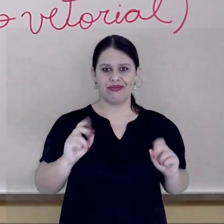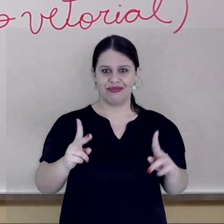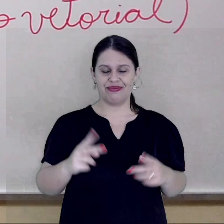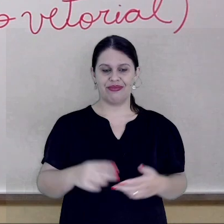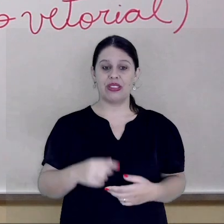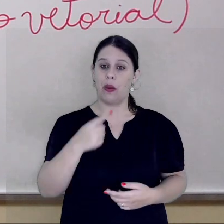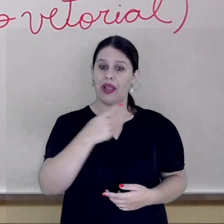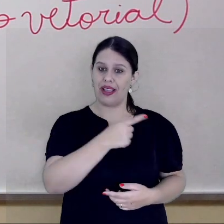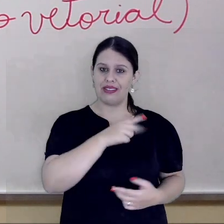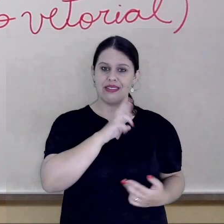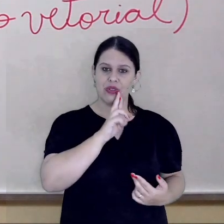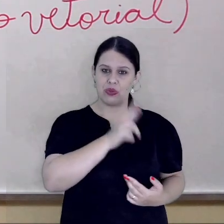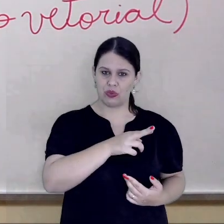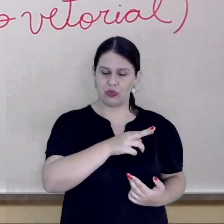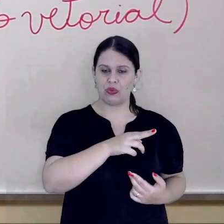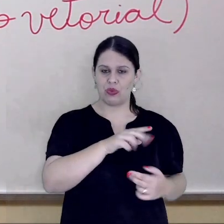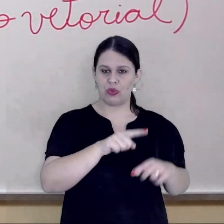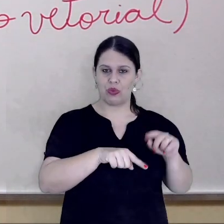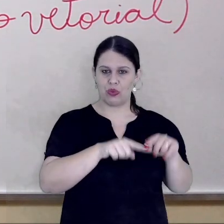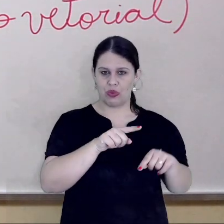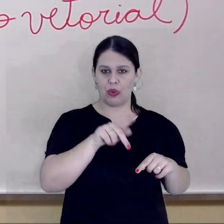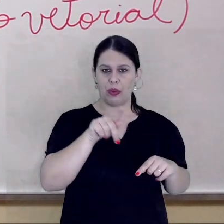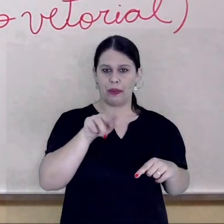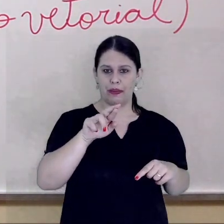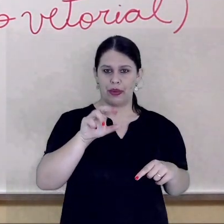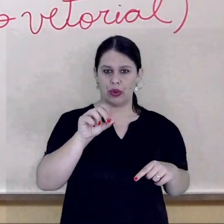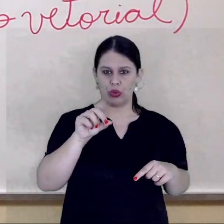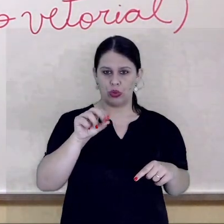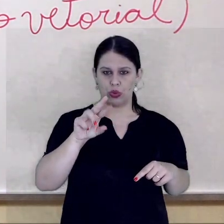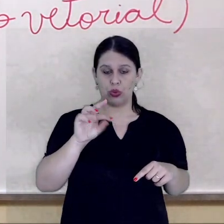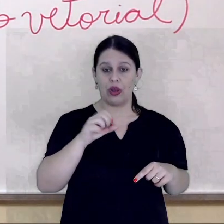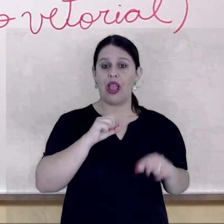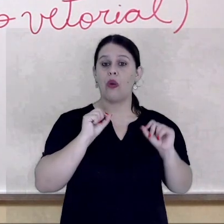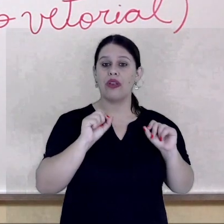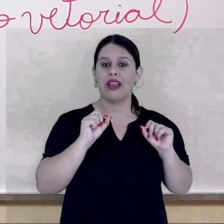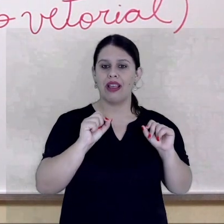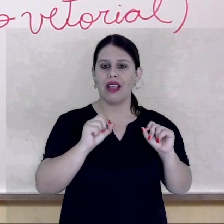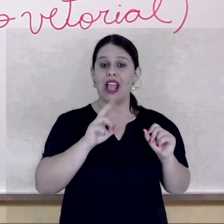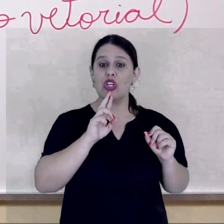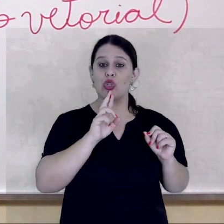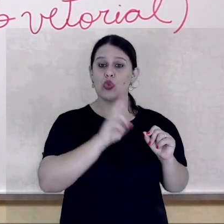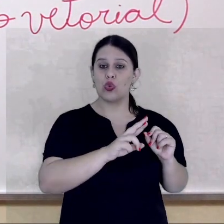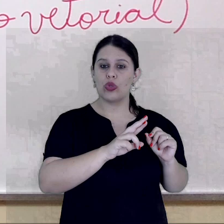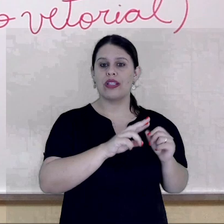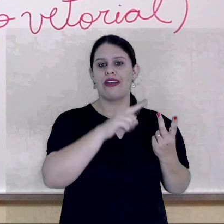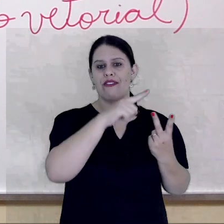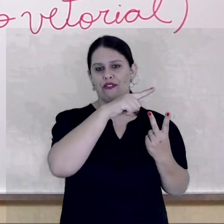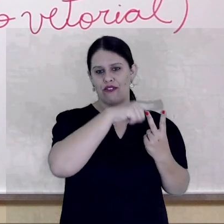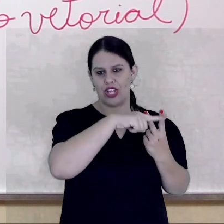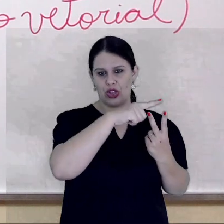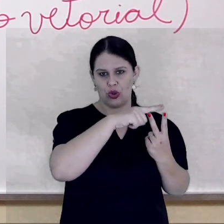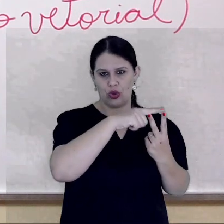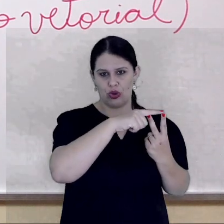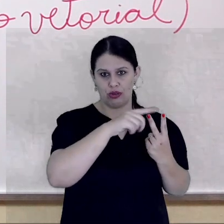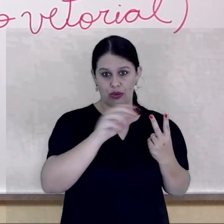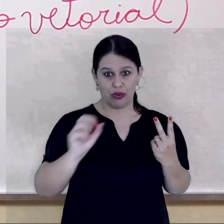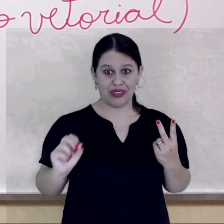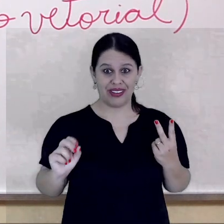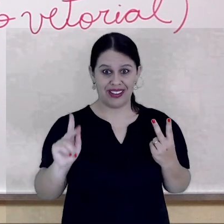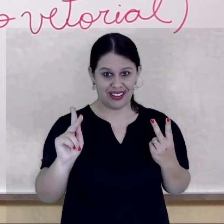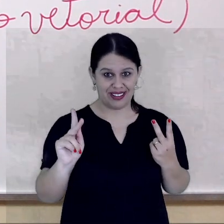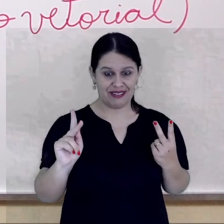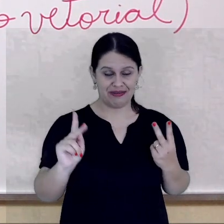bem. Esse produto do vetor por um escalar resulta um vetor.